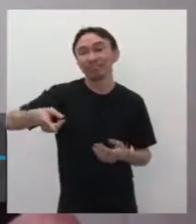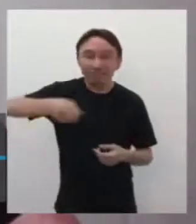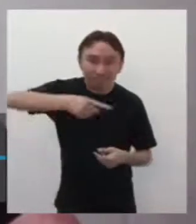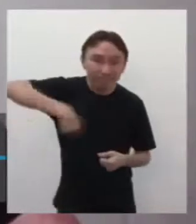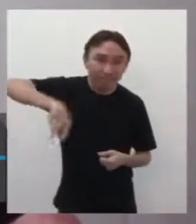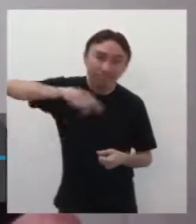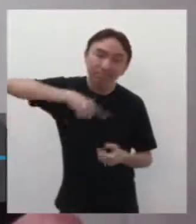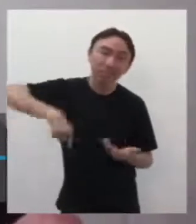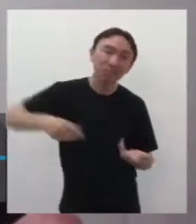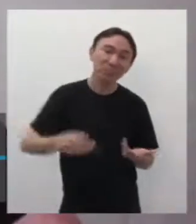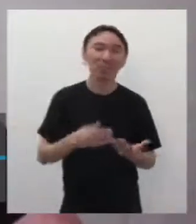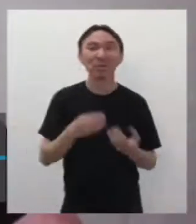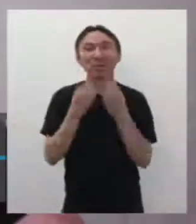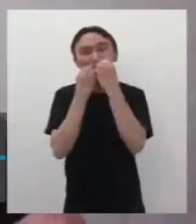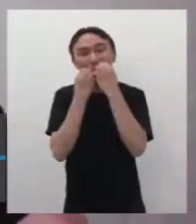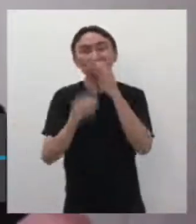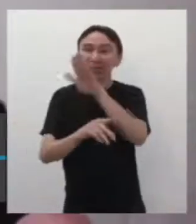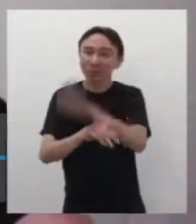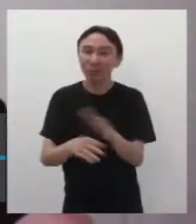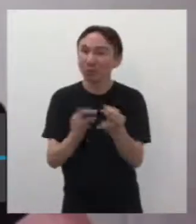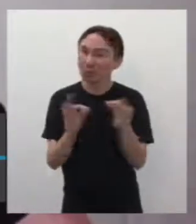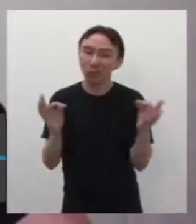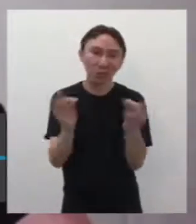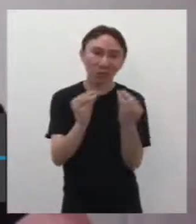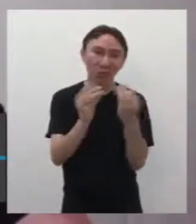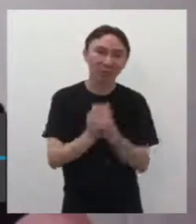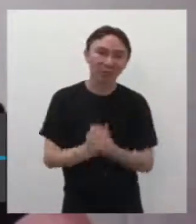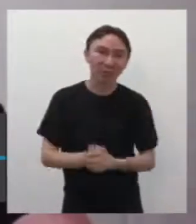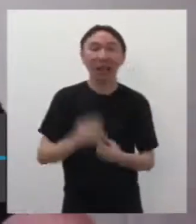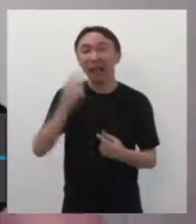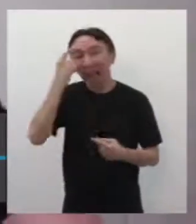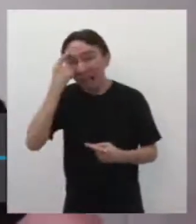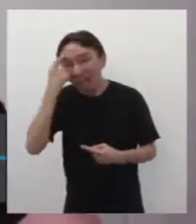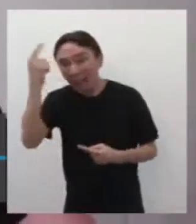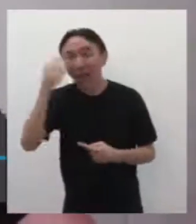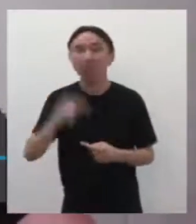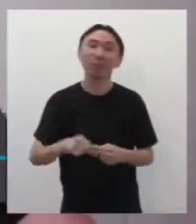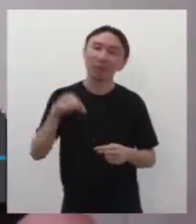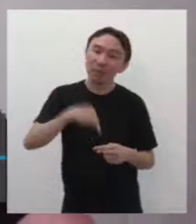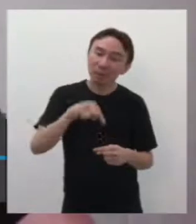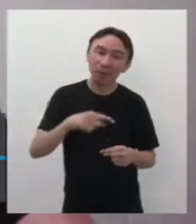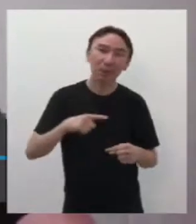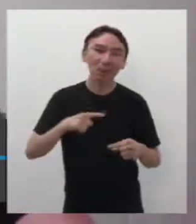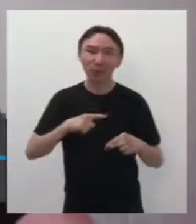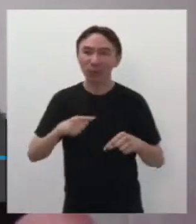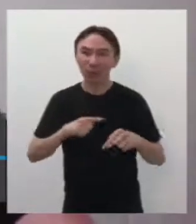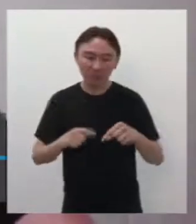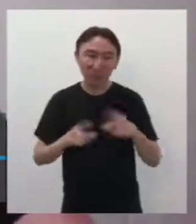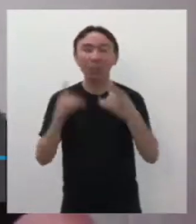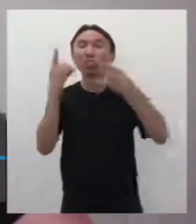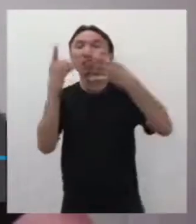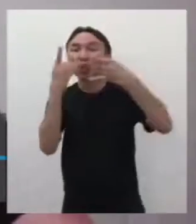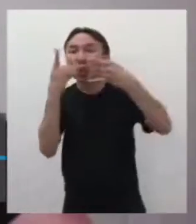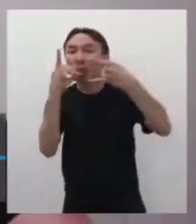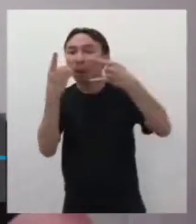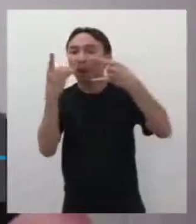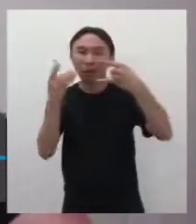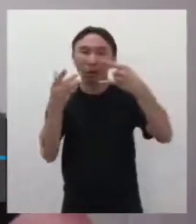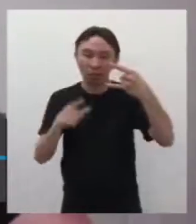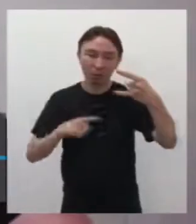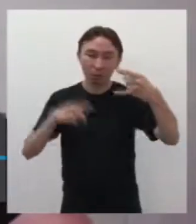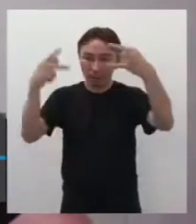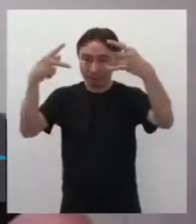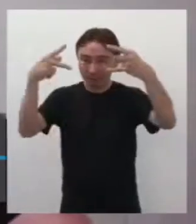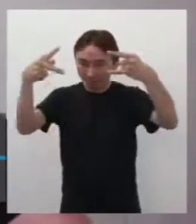Então, boa tarde a todos. Eu lembro que todo esse material sobre Descomplica e outras plataformas vocês podem encontrar